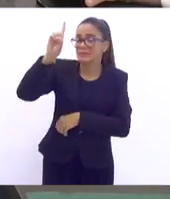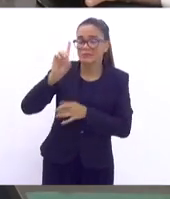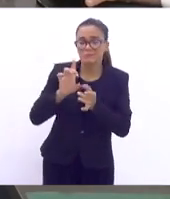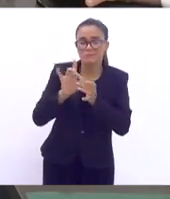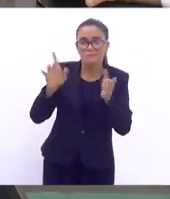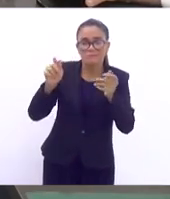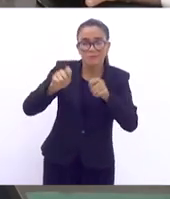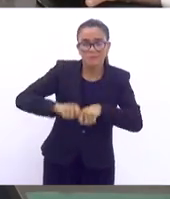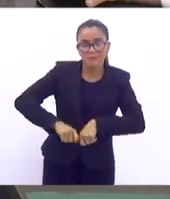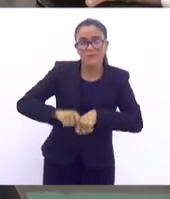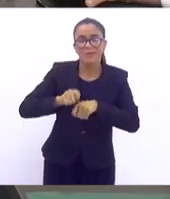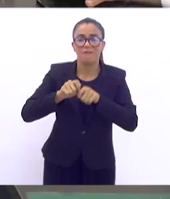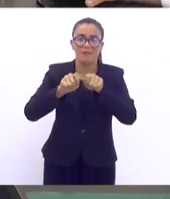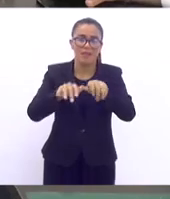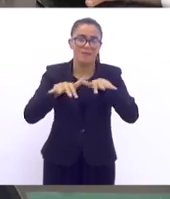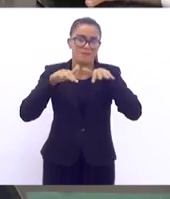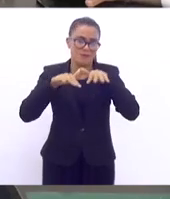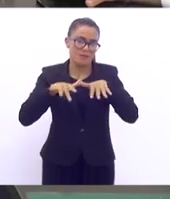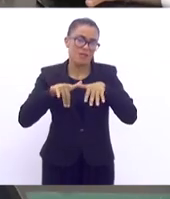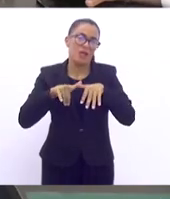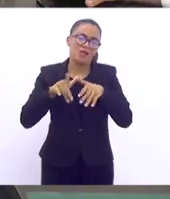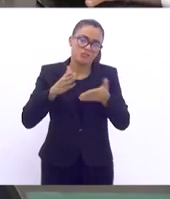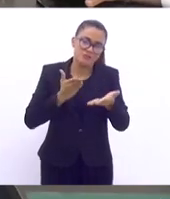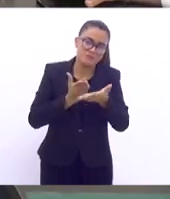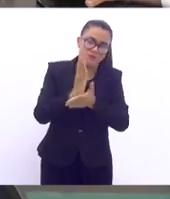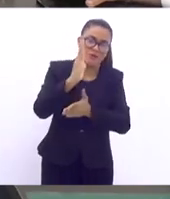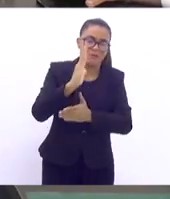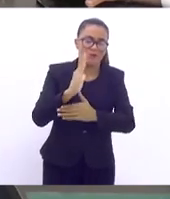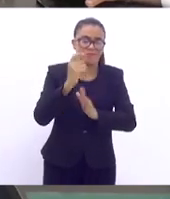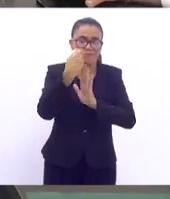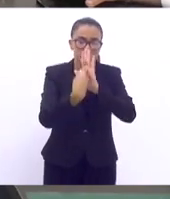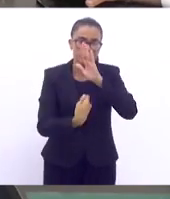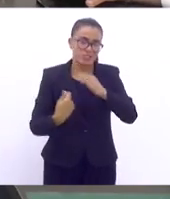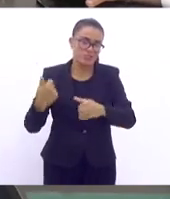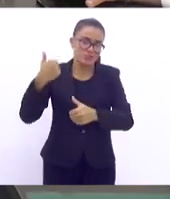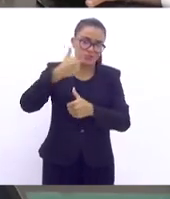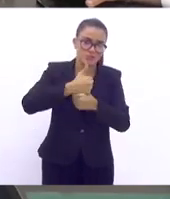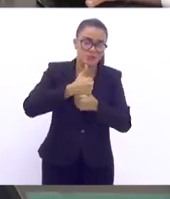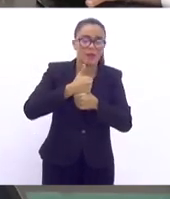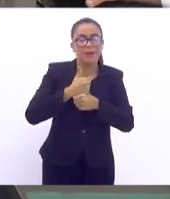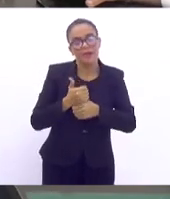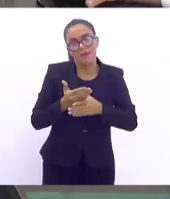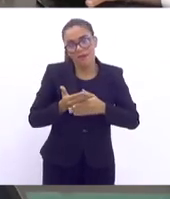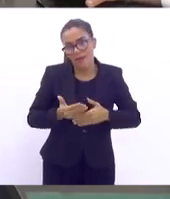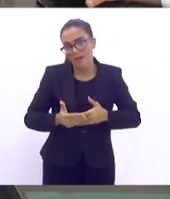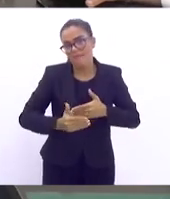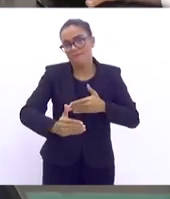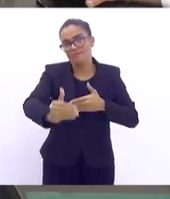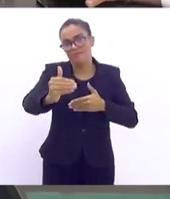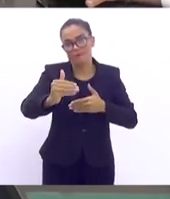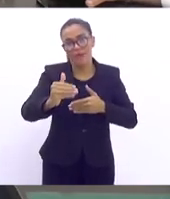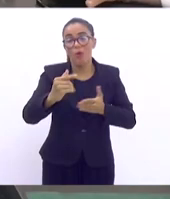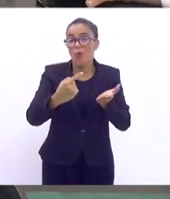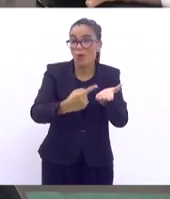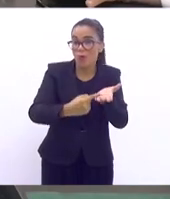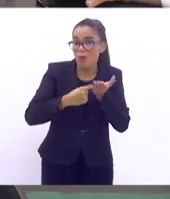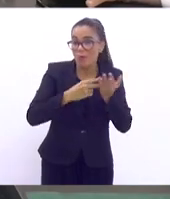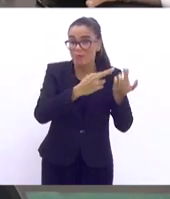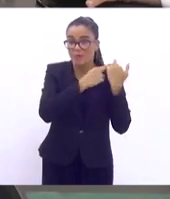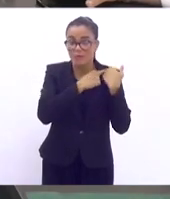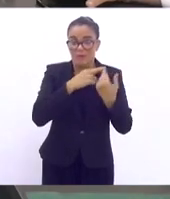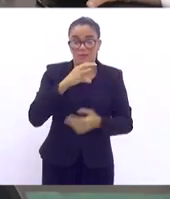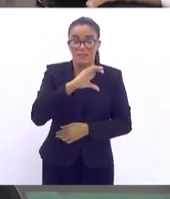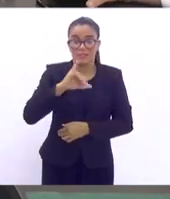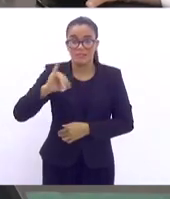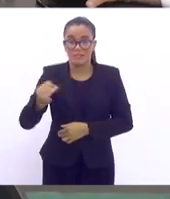vai estar em plenário a gente vai aprovar a resolução na forma de substitutivo e a partir daí um compromisso inclusive da ccj de cobrar a